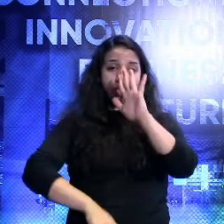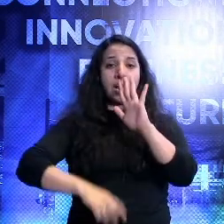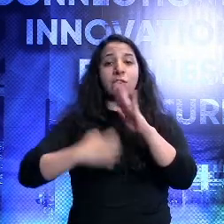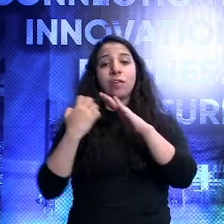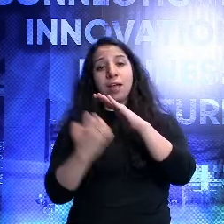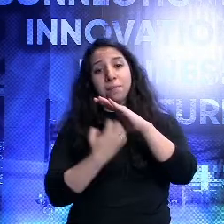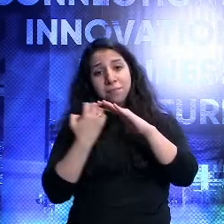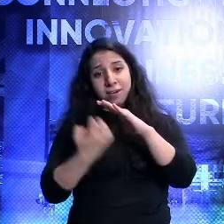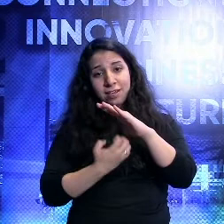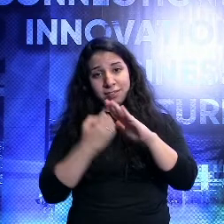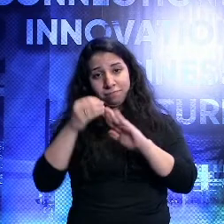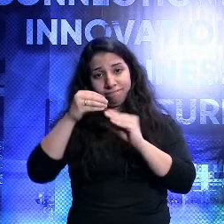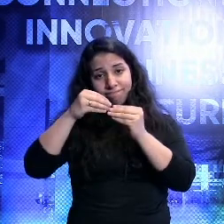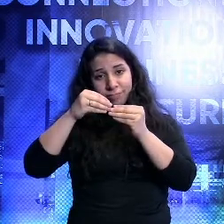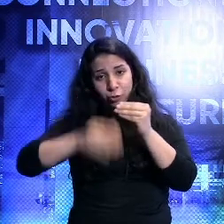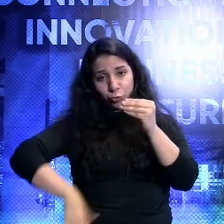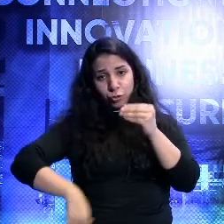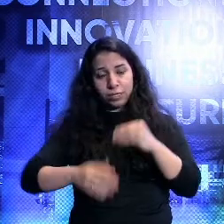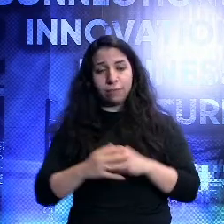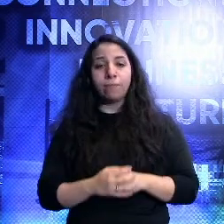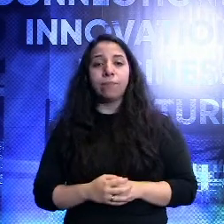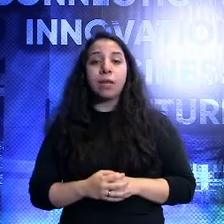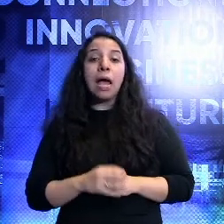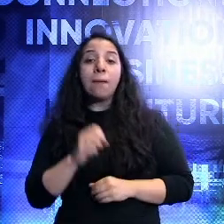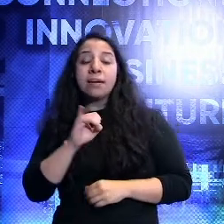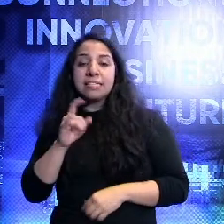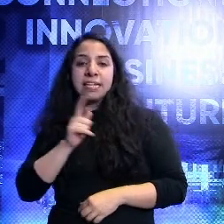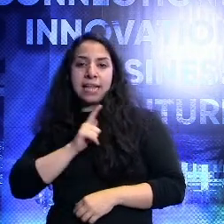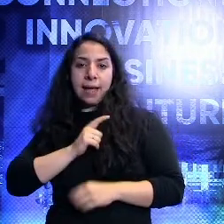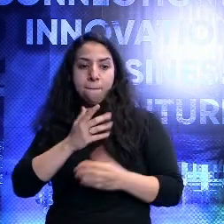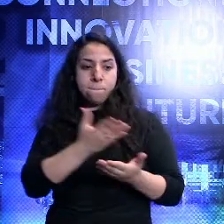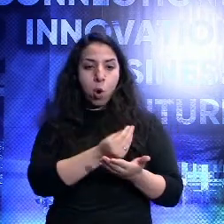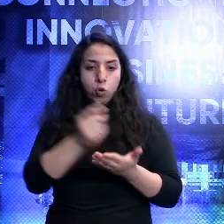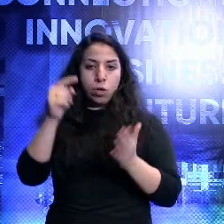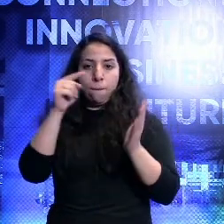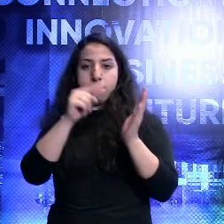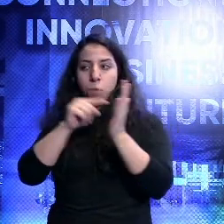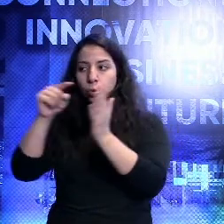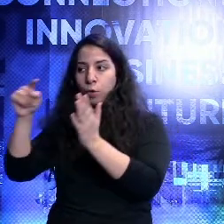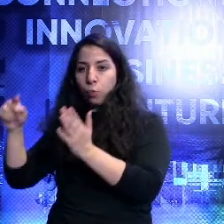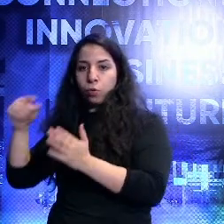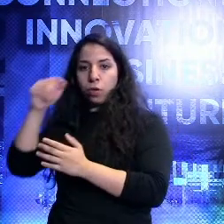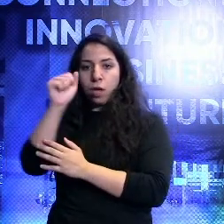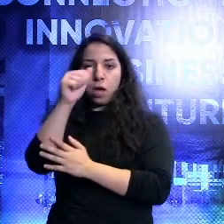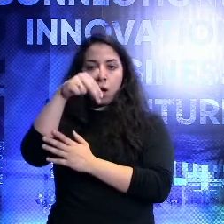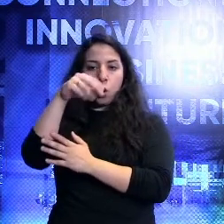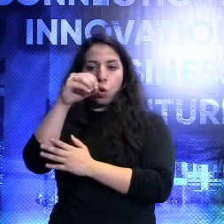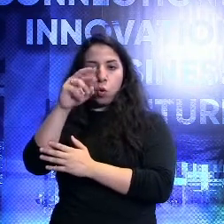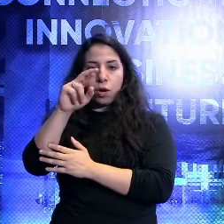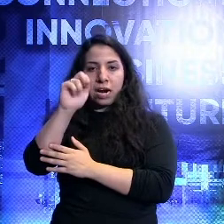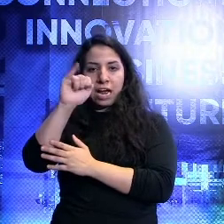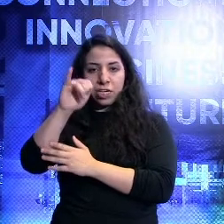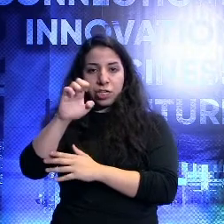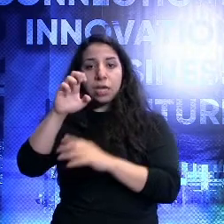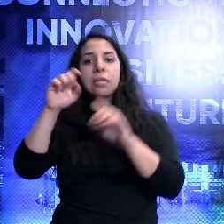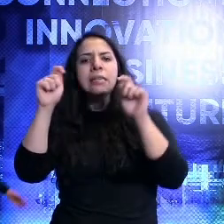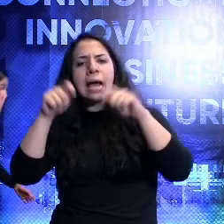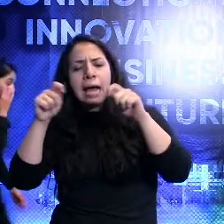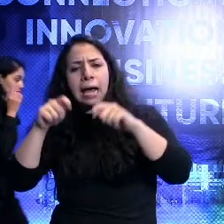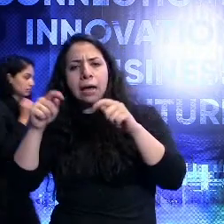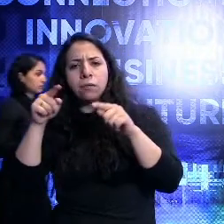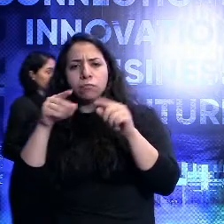tiver muitos pontos de ancoragem, eu vou ter um desenho muito mais preciso. E aí eu posso tomar